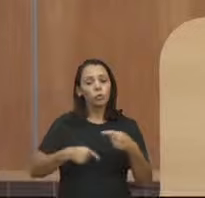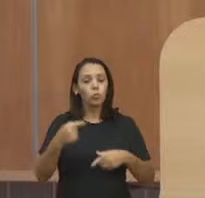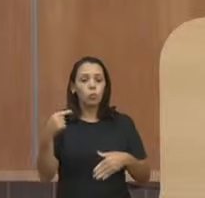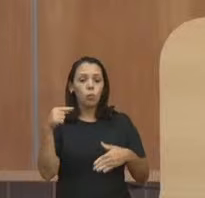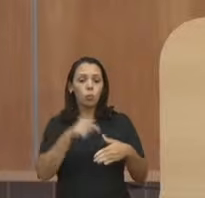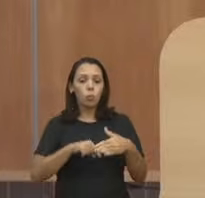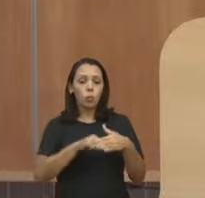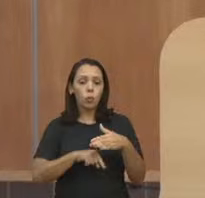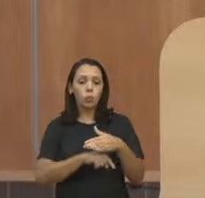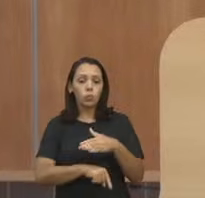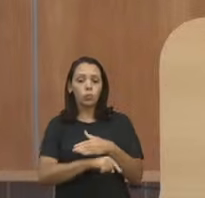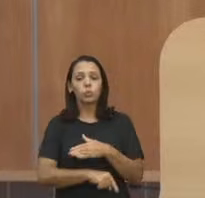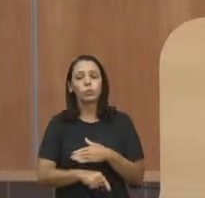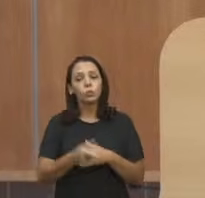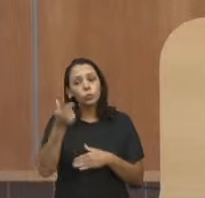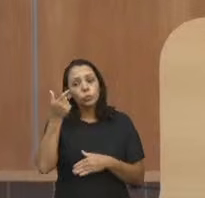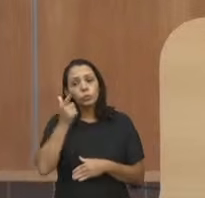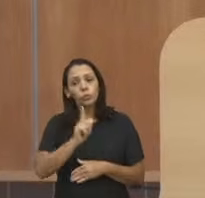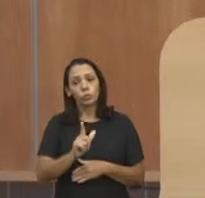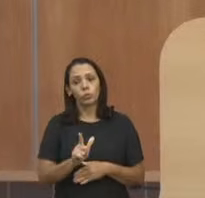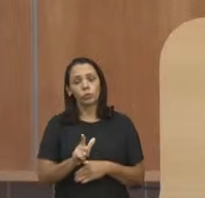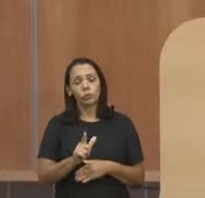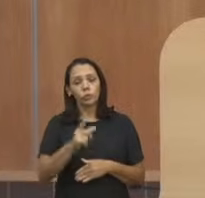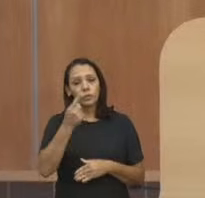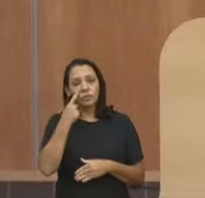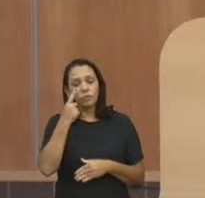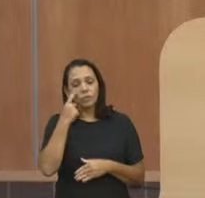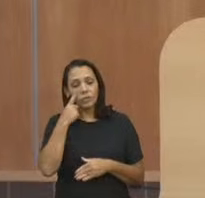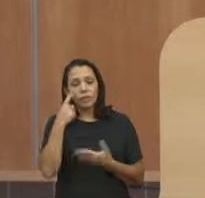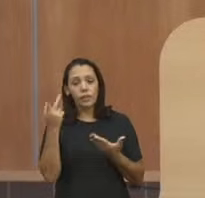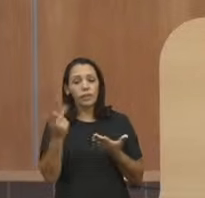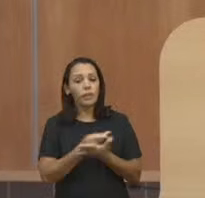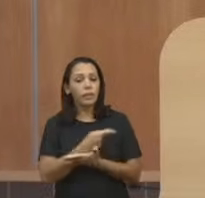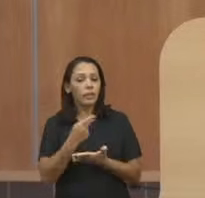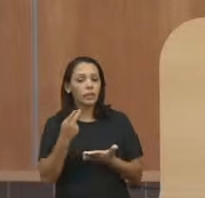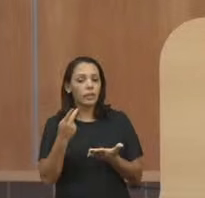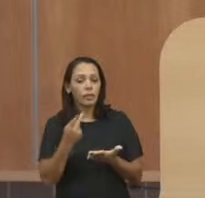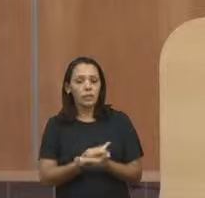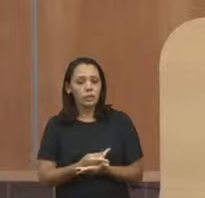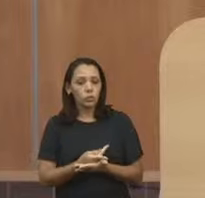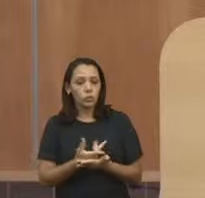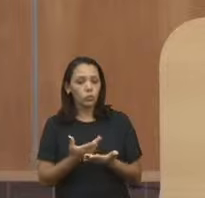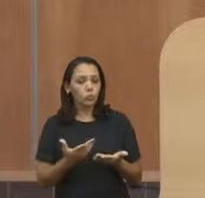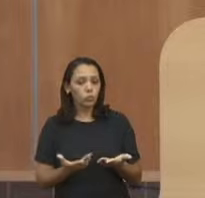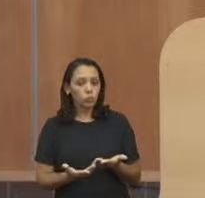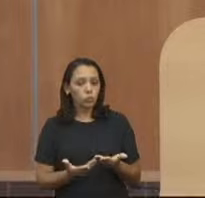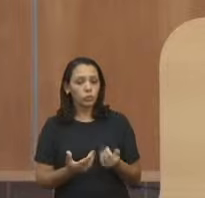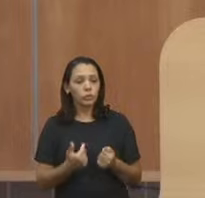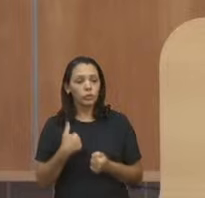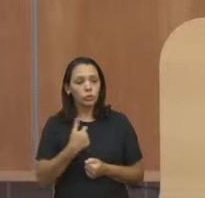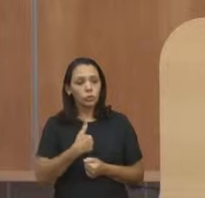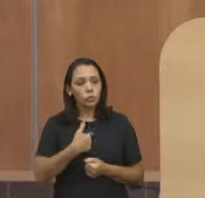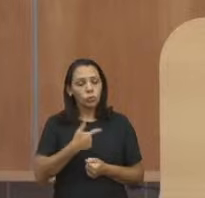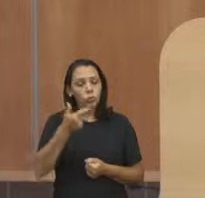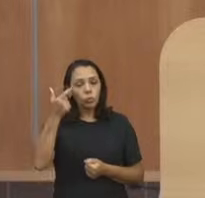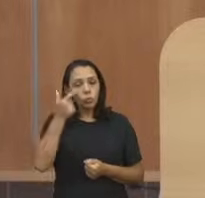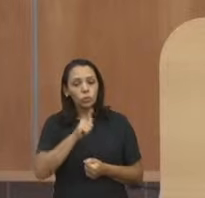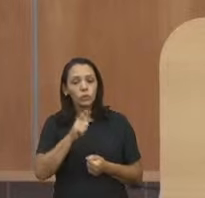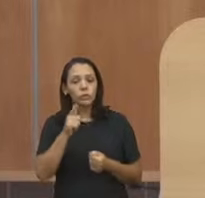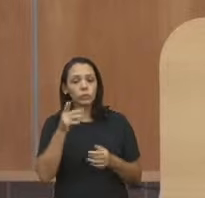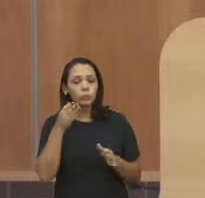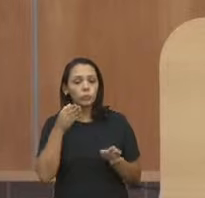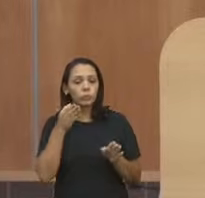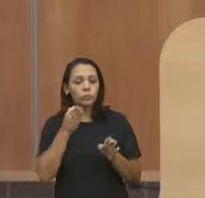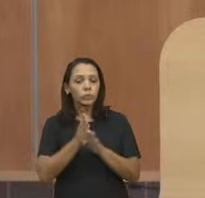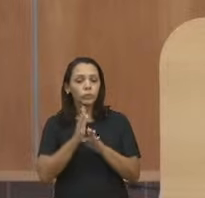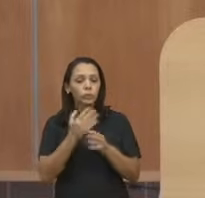um debate que a gente consiga confrontar erros no código, por exemplo, de cada ação, que a gente consiga bater